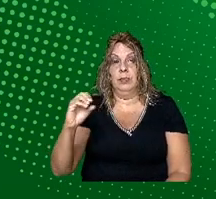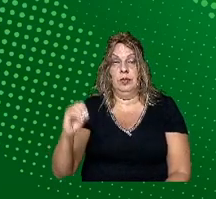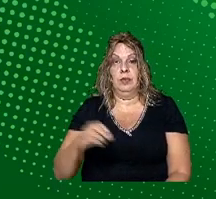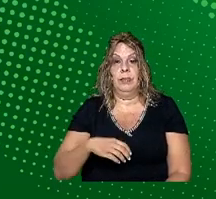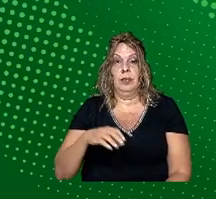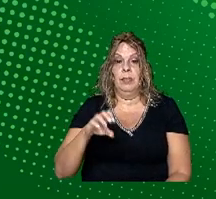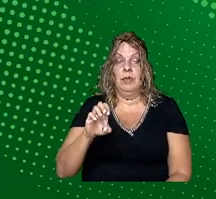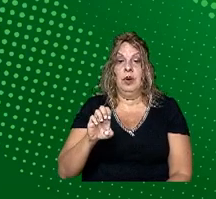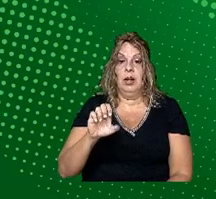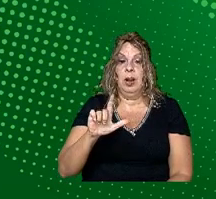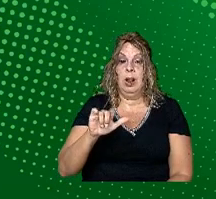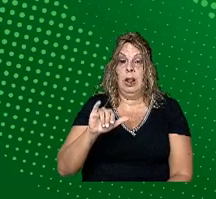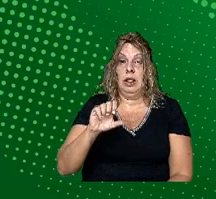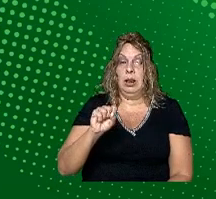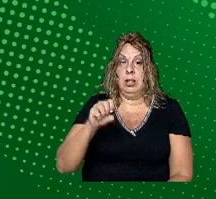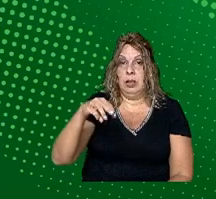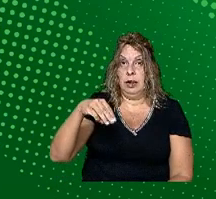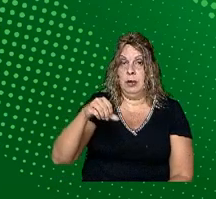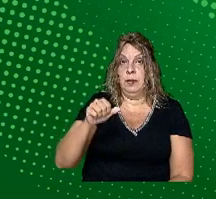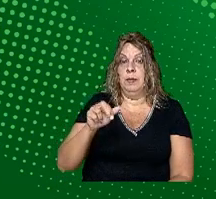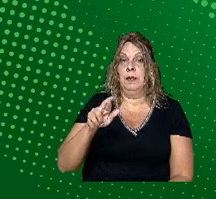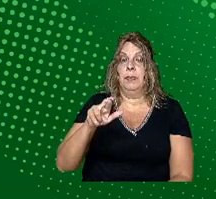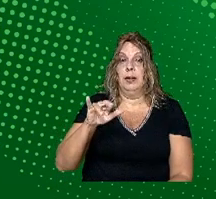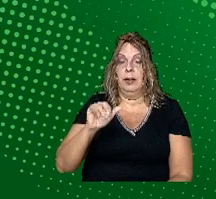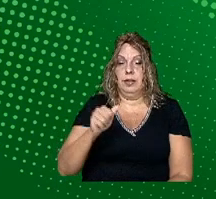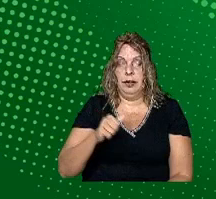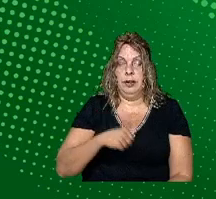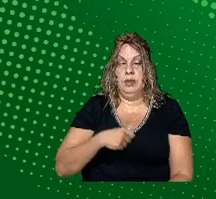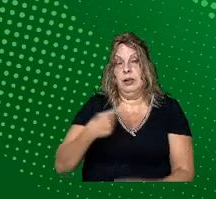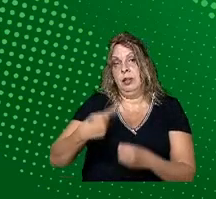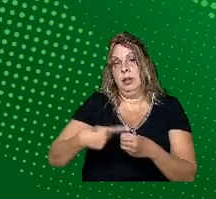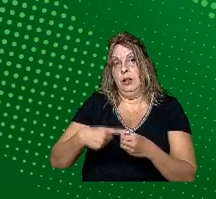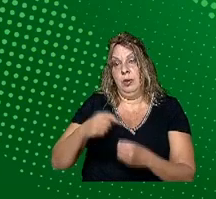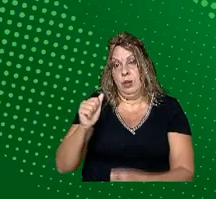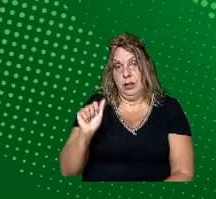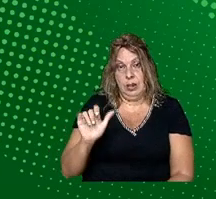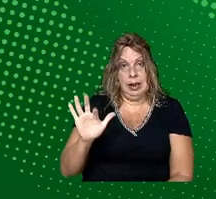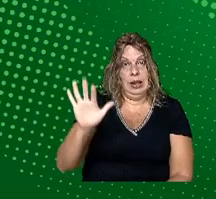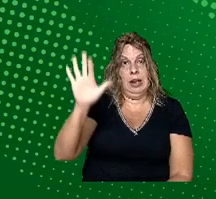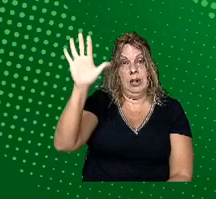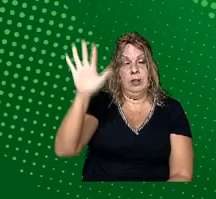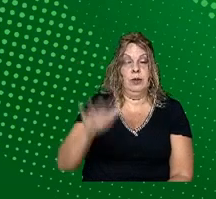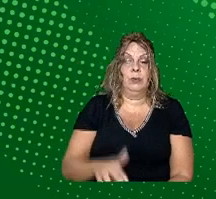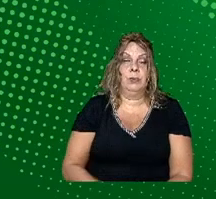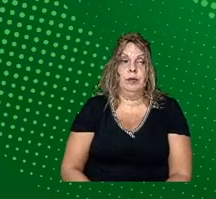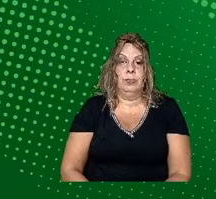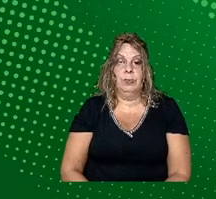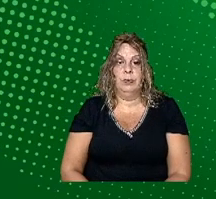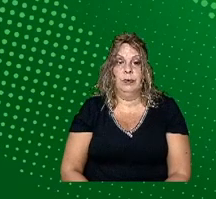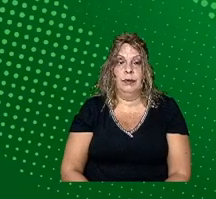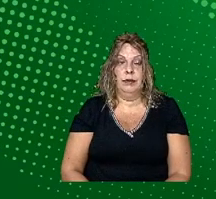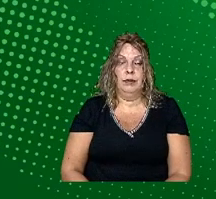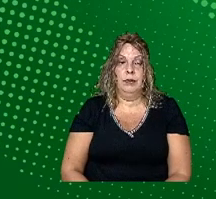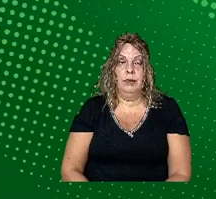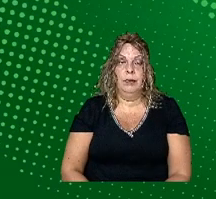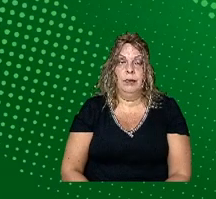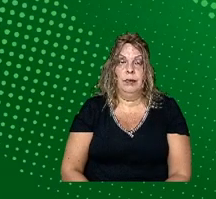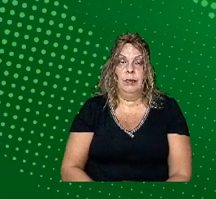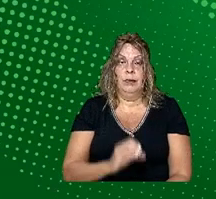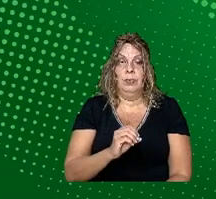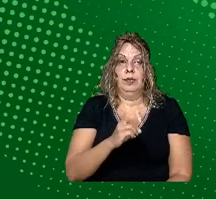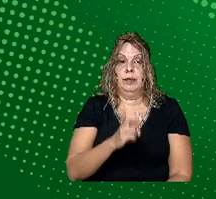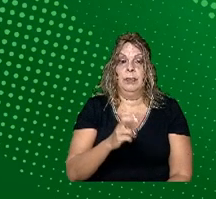194000, Elis Maria Correia, de Lagarto, adquiriu aí na tenda do mercado Regional Lagarto, com Galego.